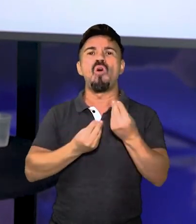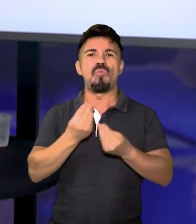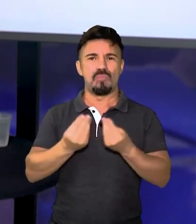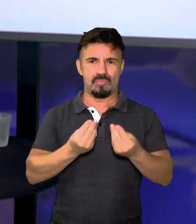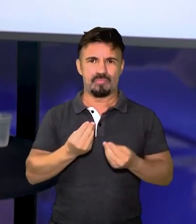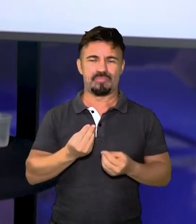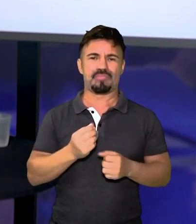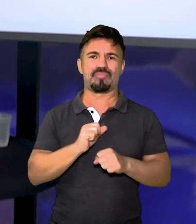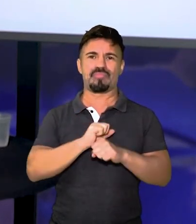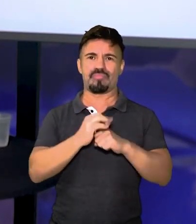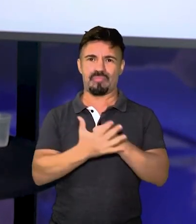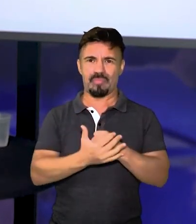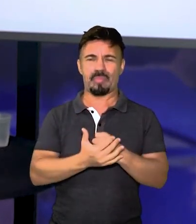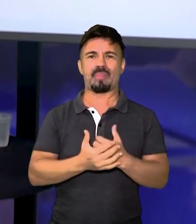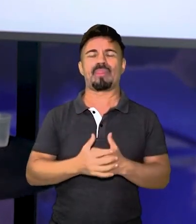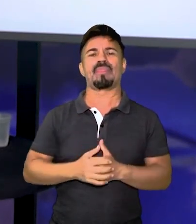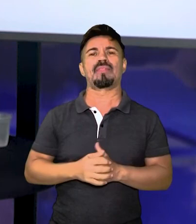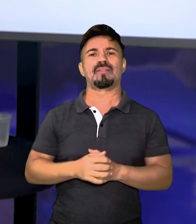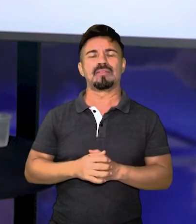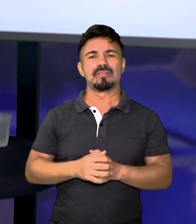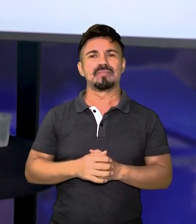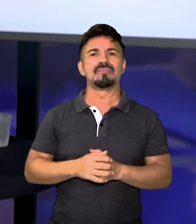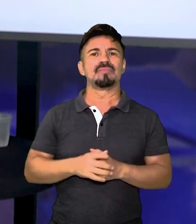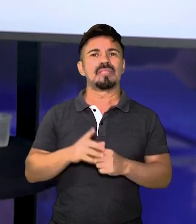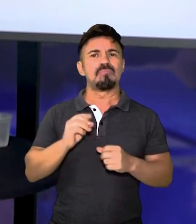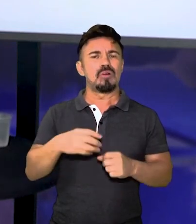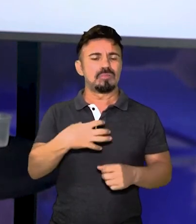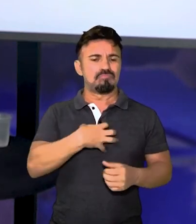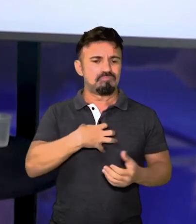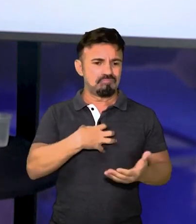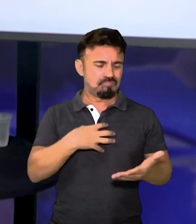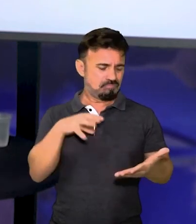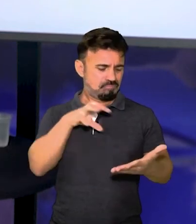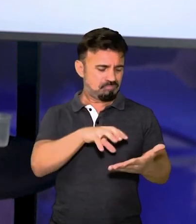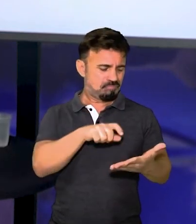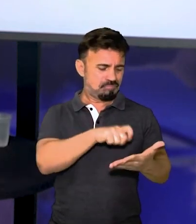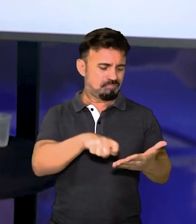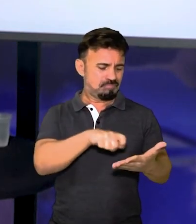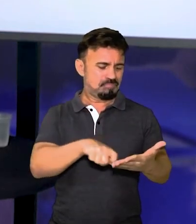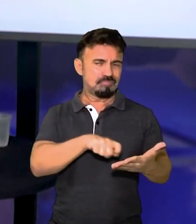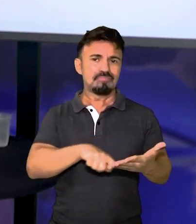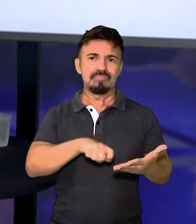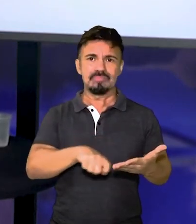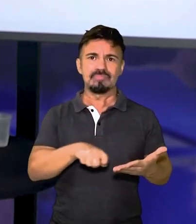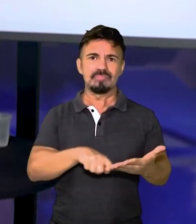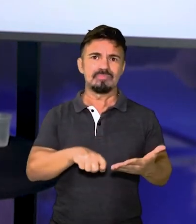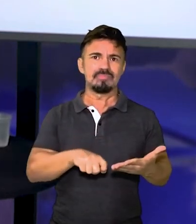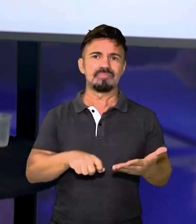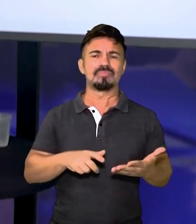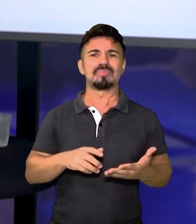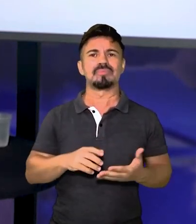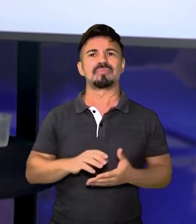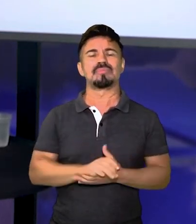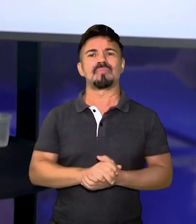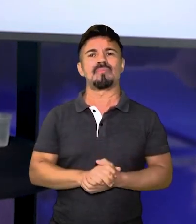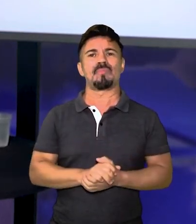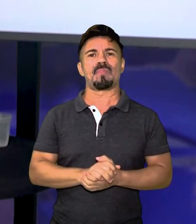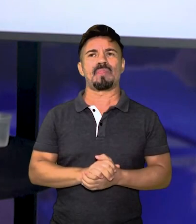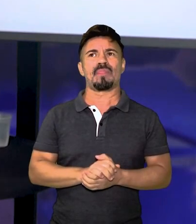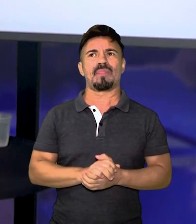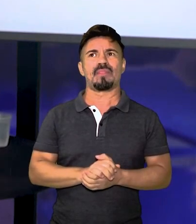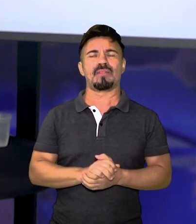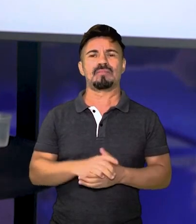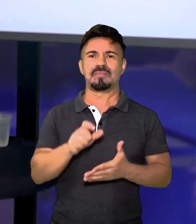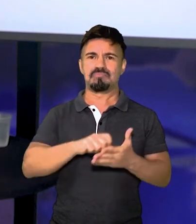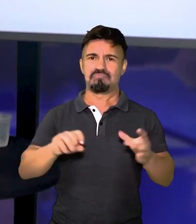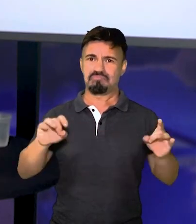a conviver com essa situação. Então, expresse seus sentimentos e que você justamente possa ver o que está